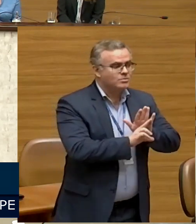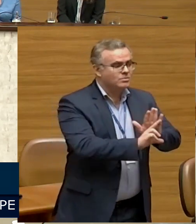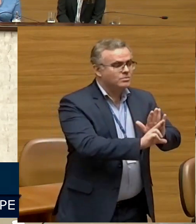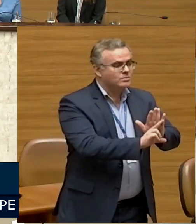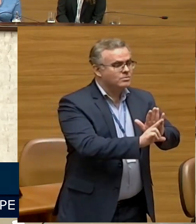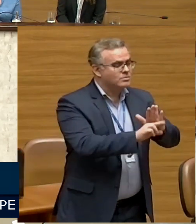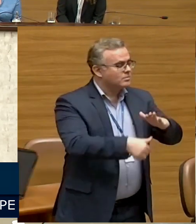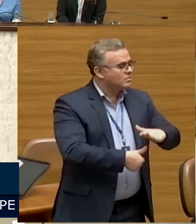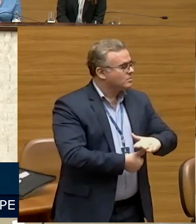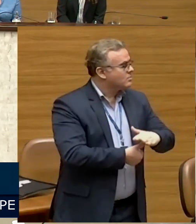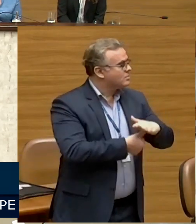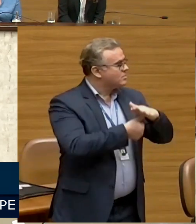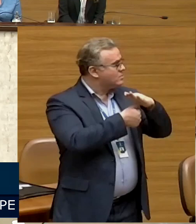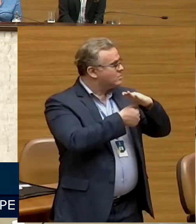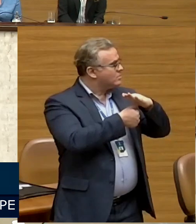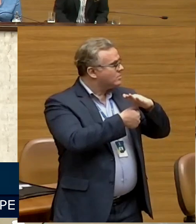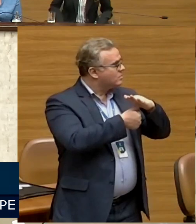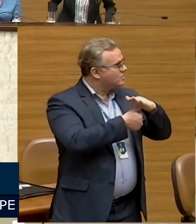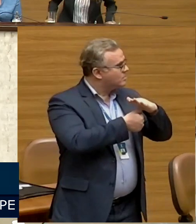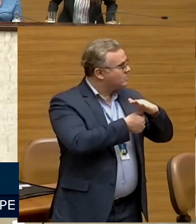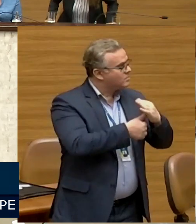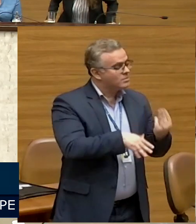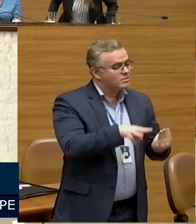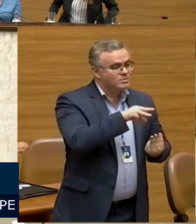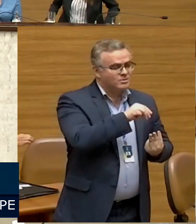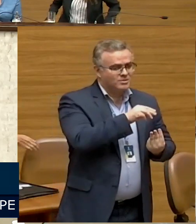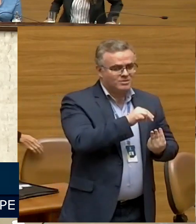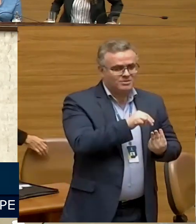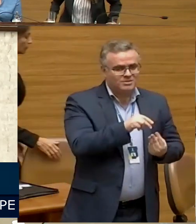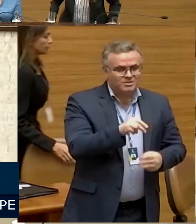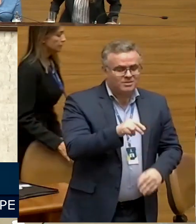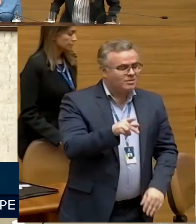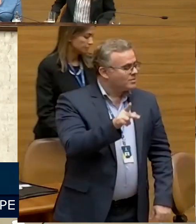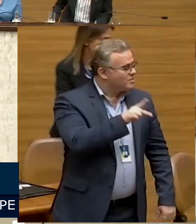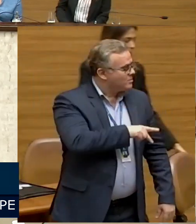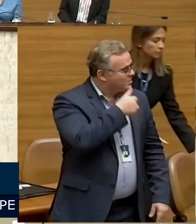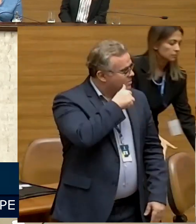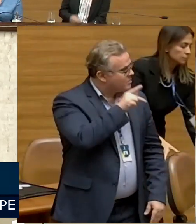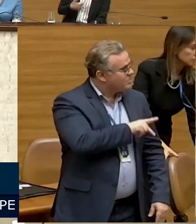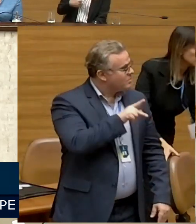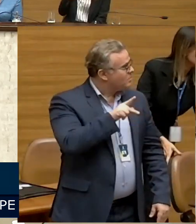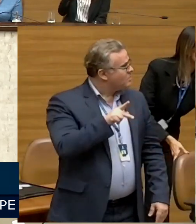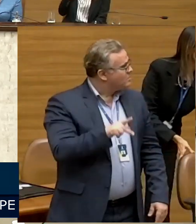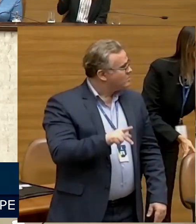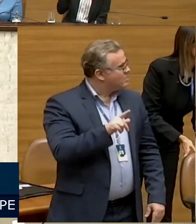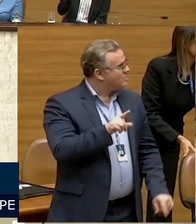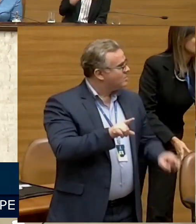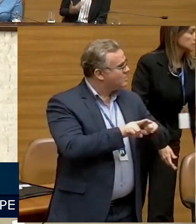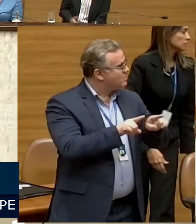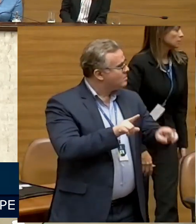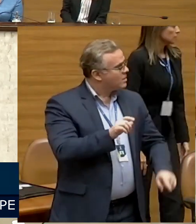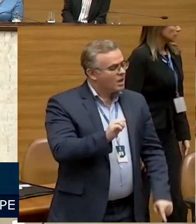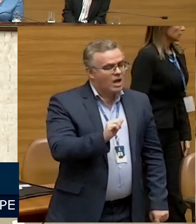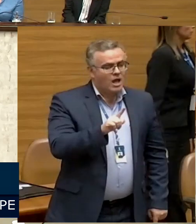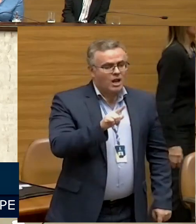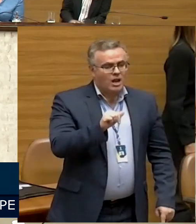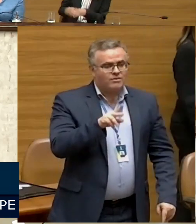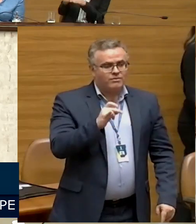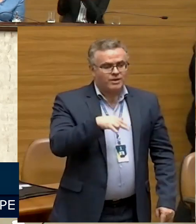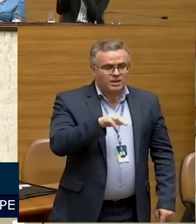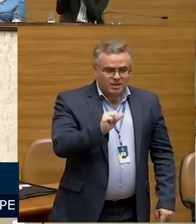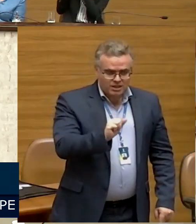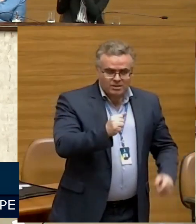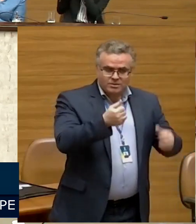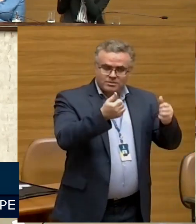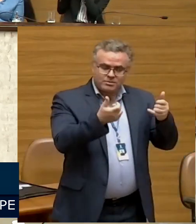o reitor da Universidade Federal de Sergipe, professora, né, também, a Lavínia Teixeira, para fazer a